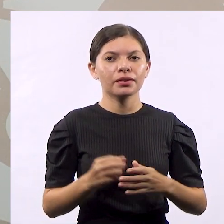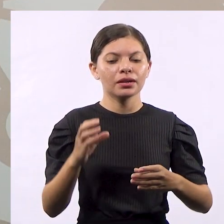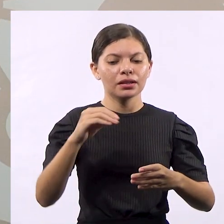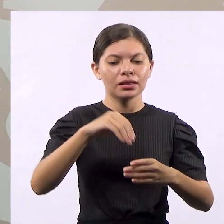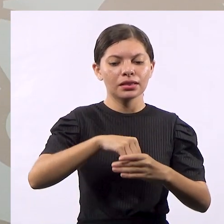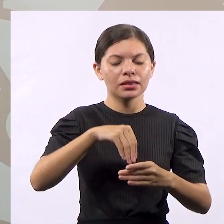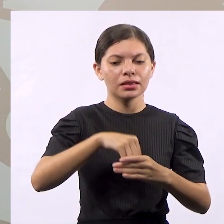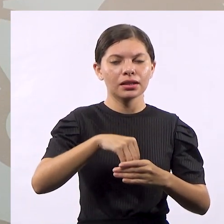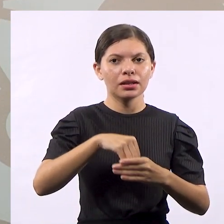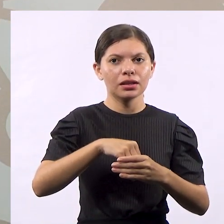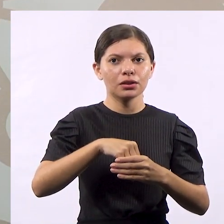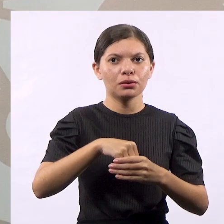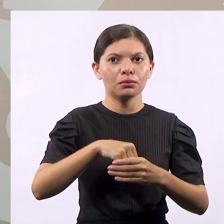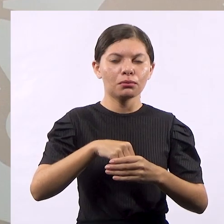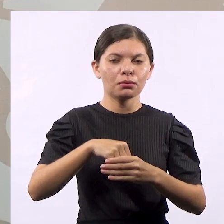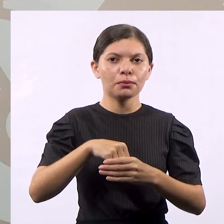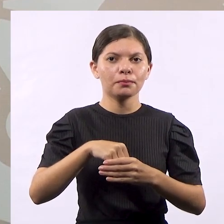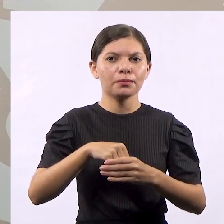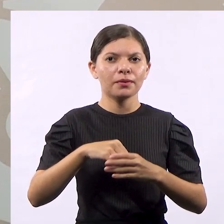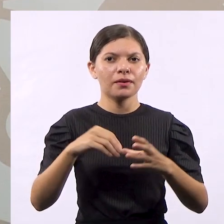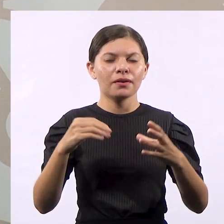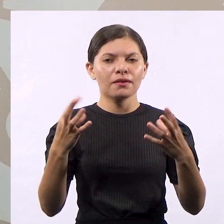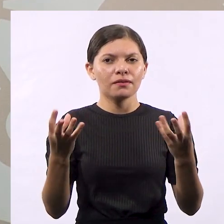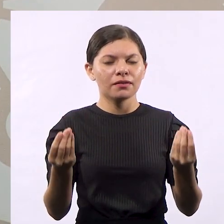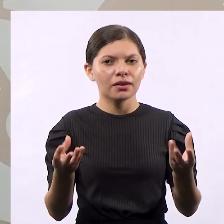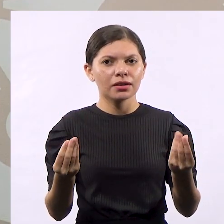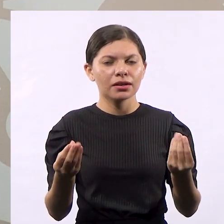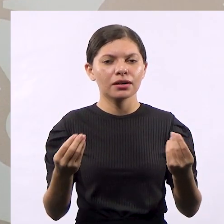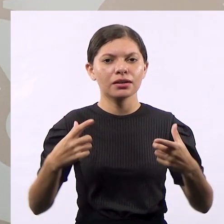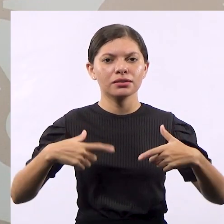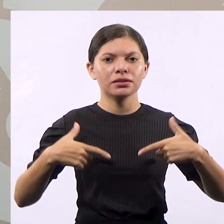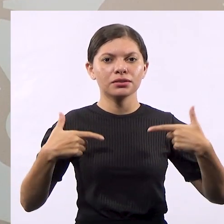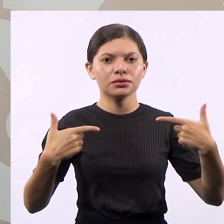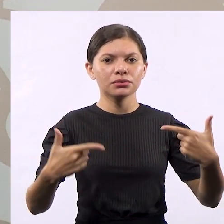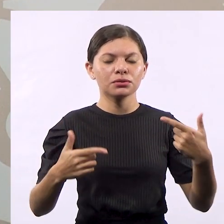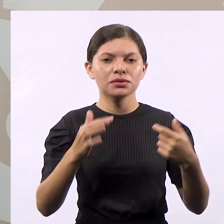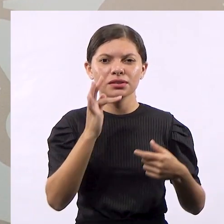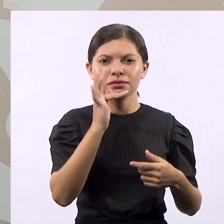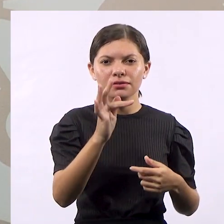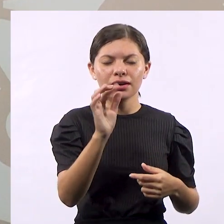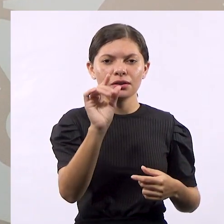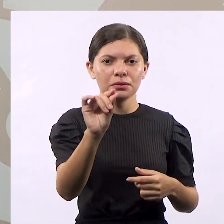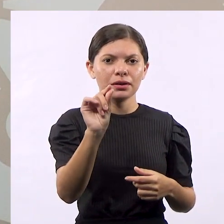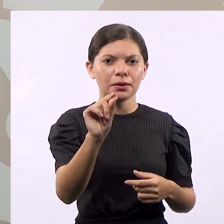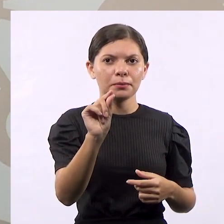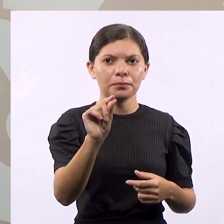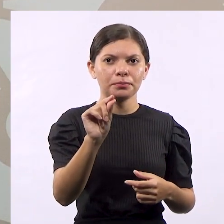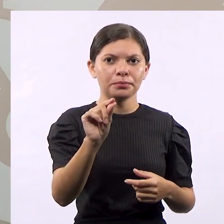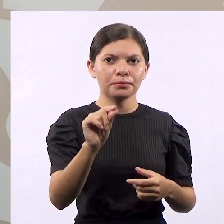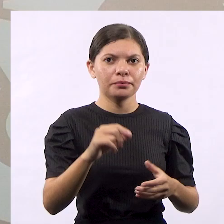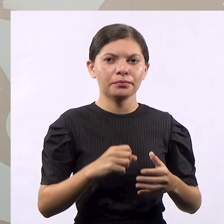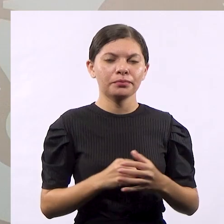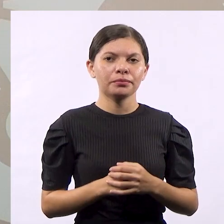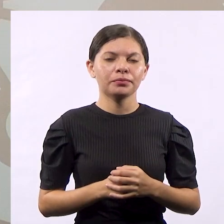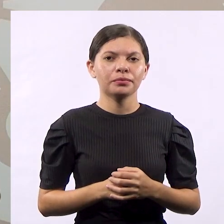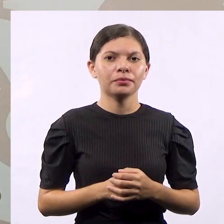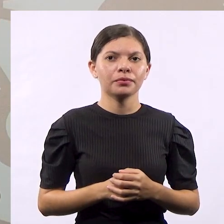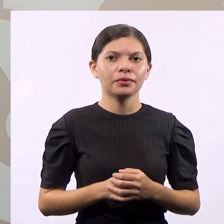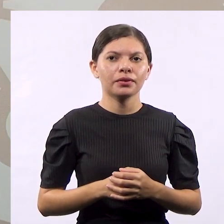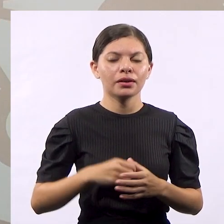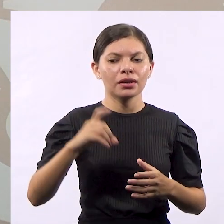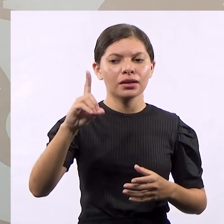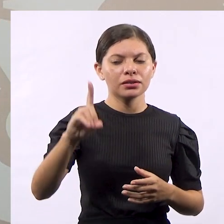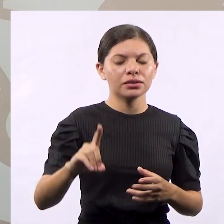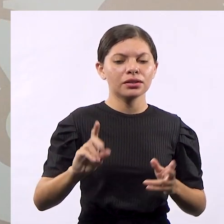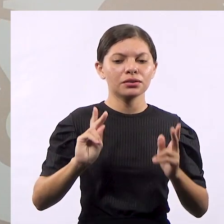Humanos. Lá dentro do plano você vai ter várias ações pedagógicas que dizem respeito a questão